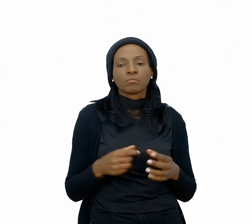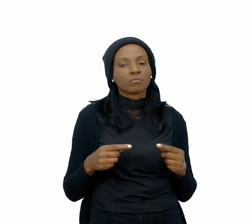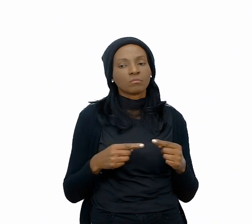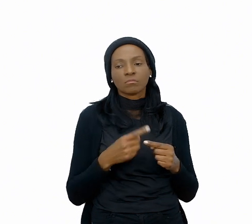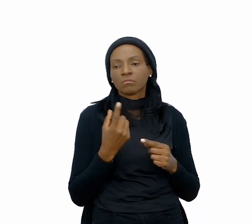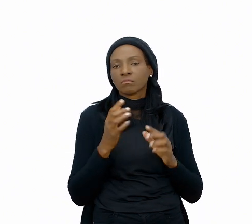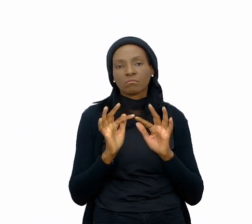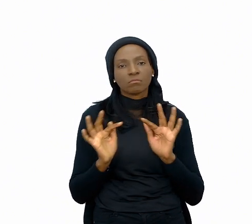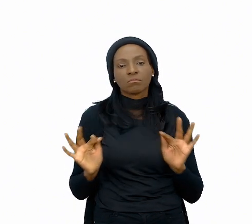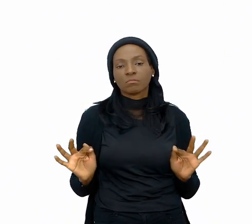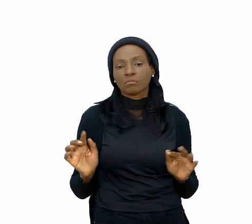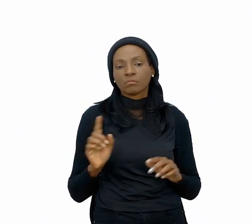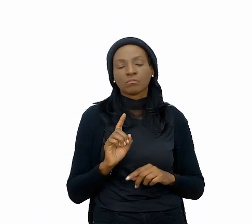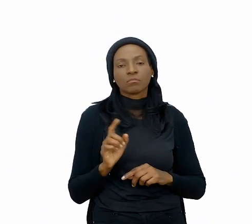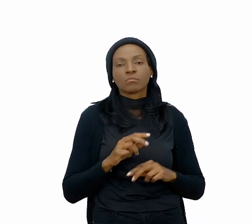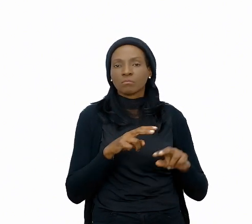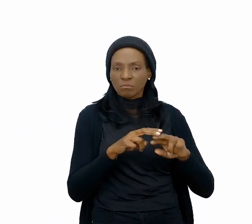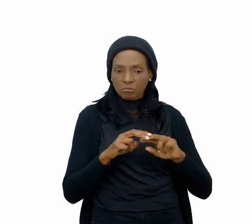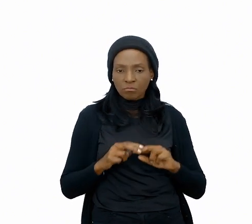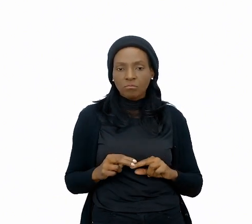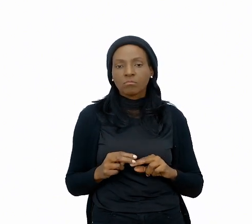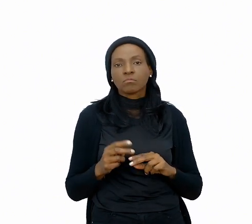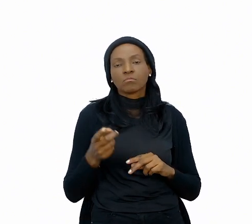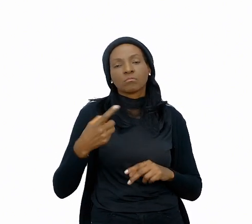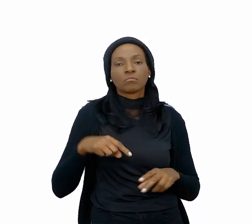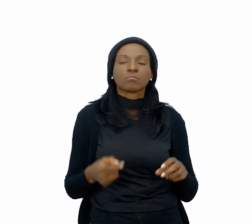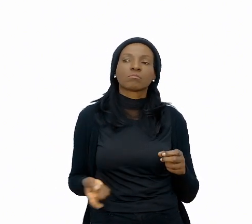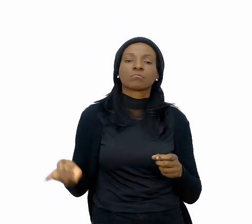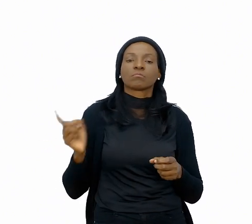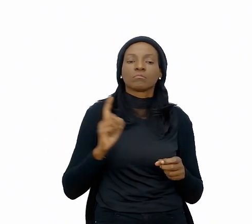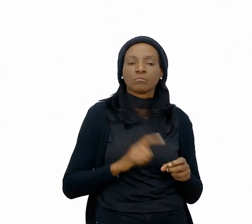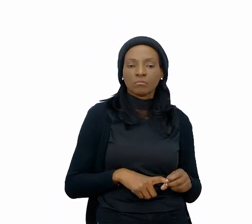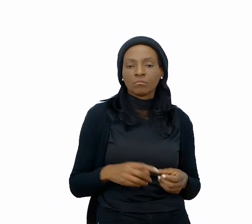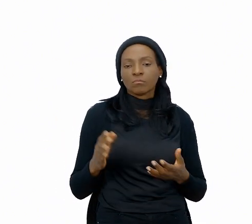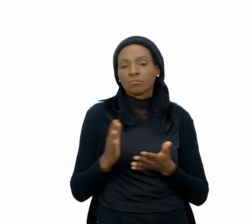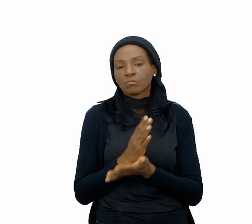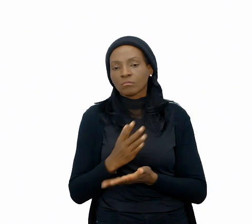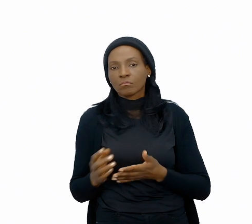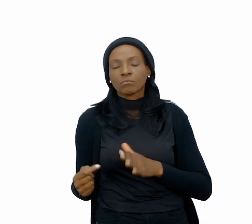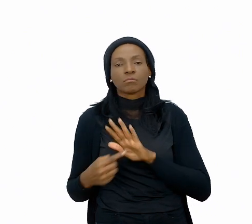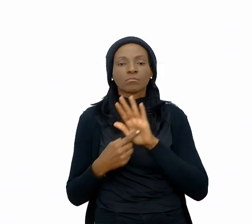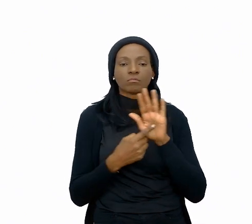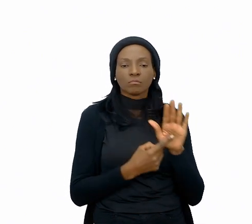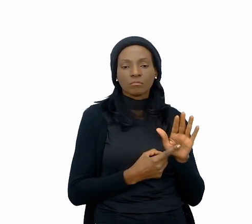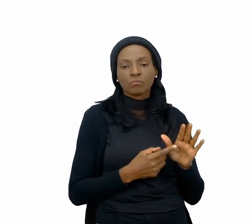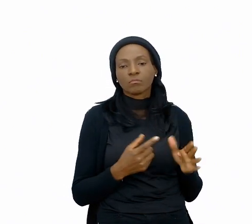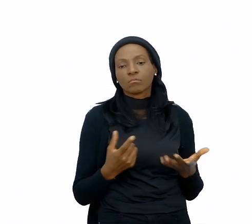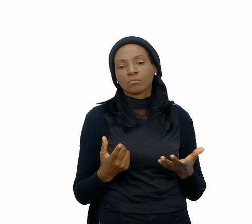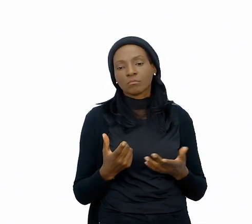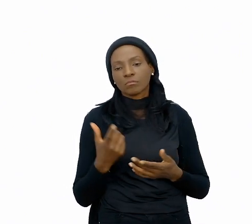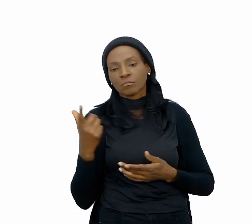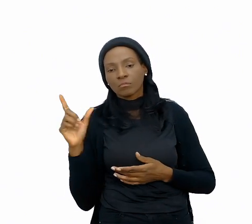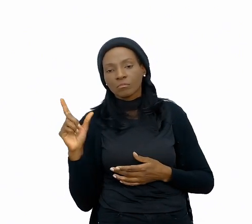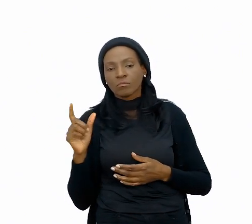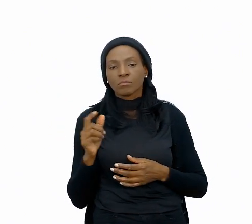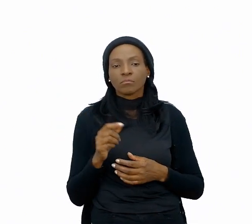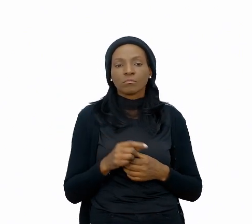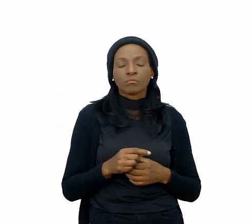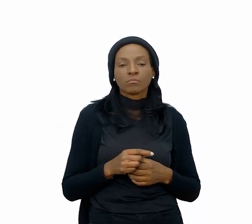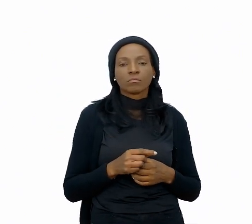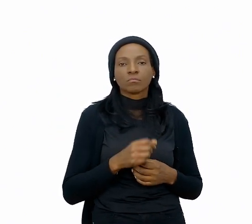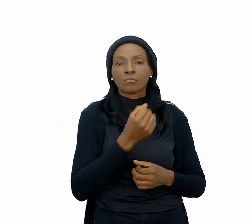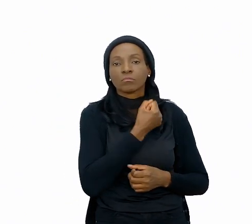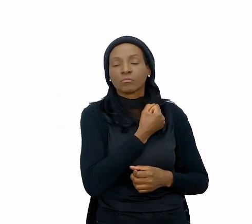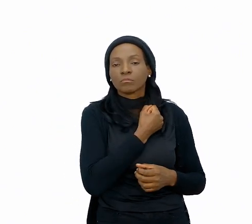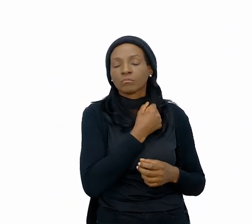tarefa simples, por isso que a gente está retomando para alguns e apresentando para outros, né? Então, uma lista de